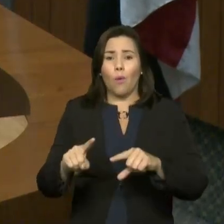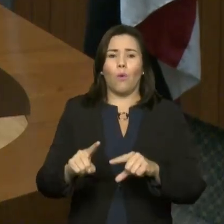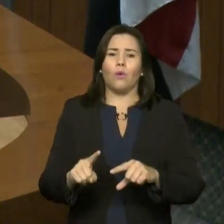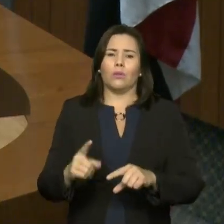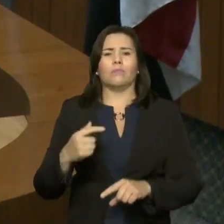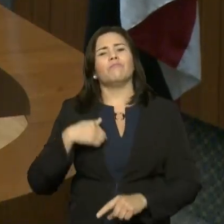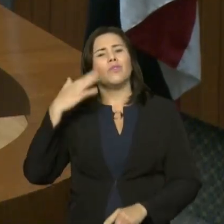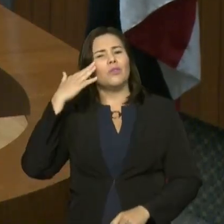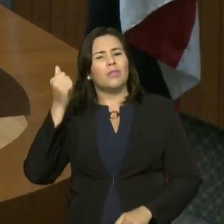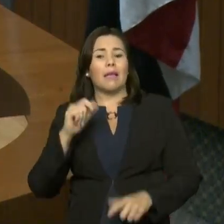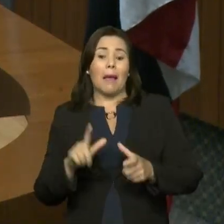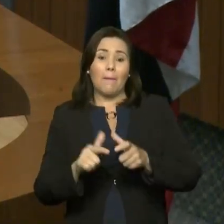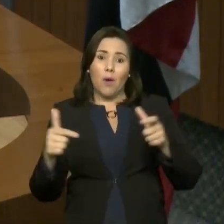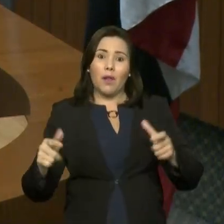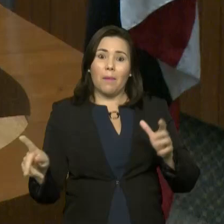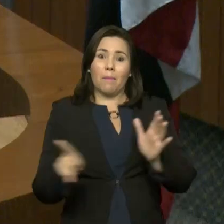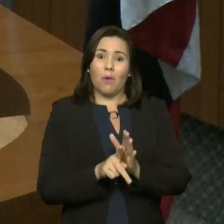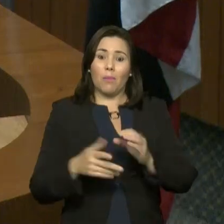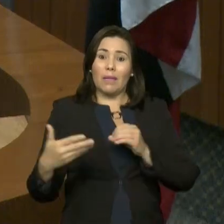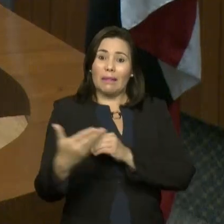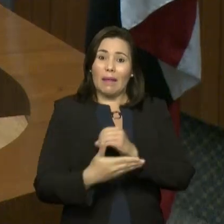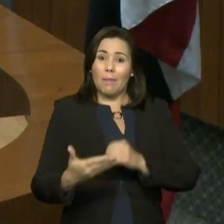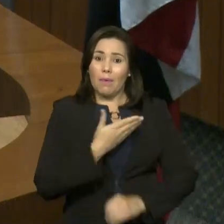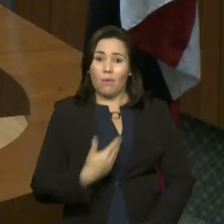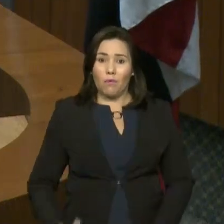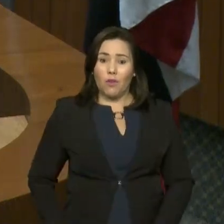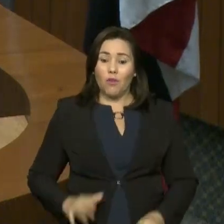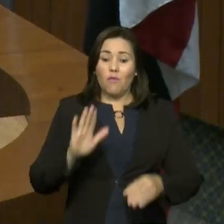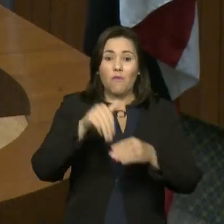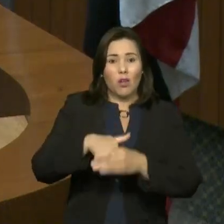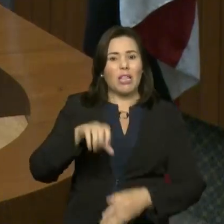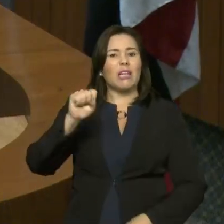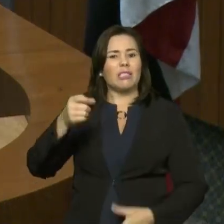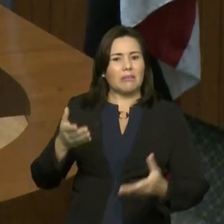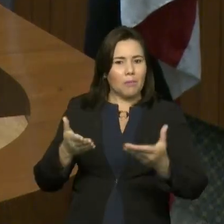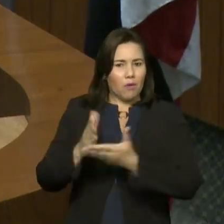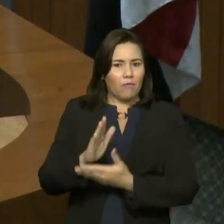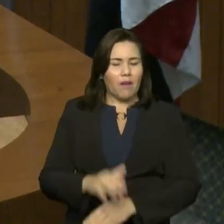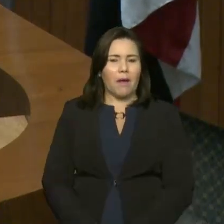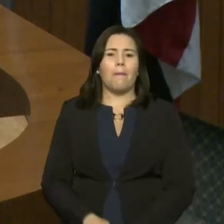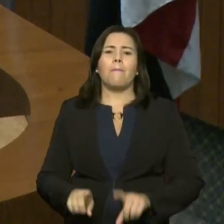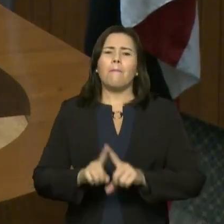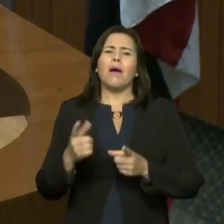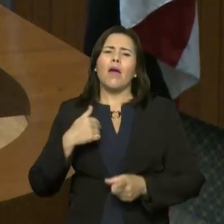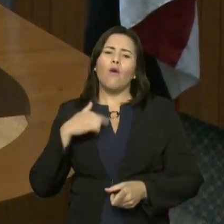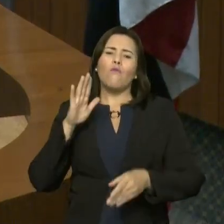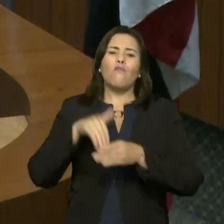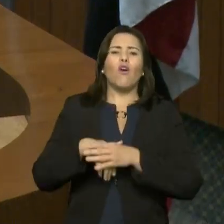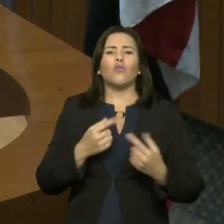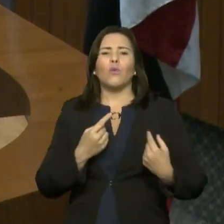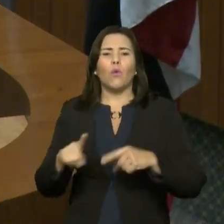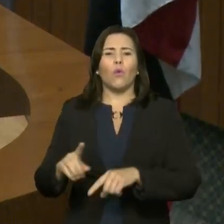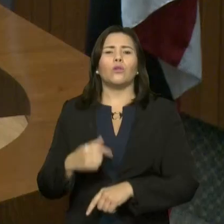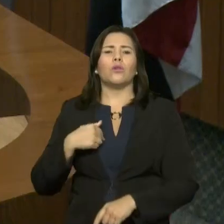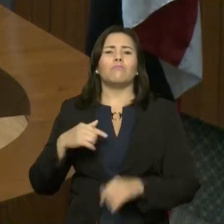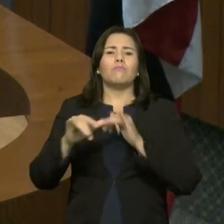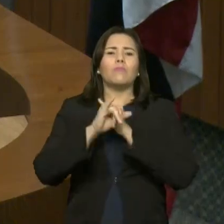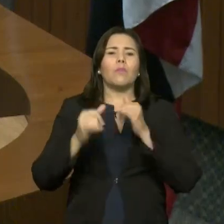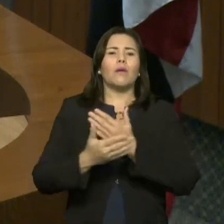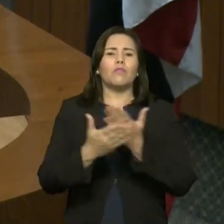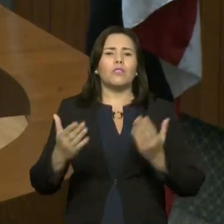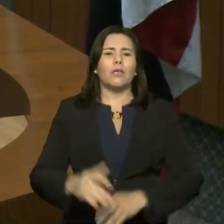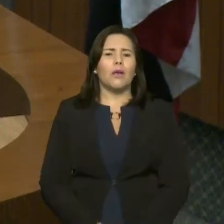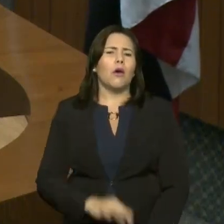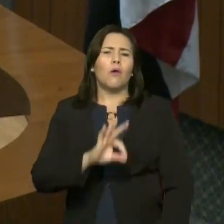este contrassenso, eu vou votar contra e quero dizer a você, soldado, ao cabo, o